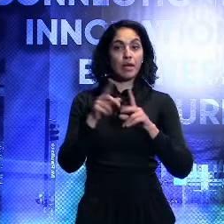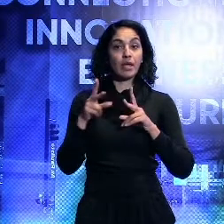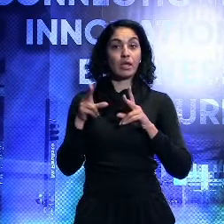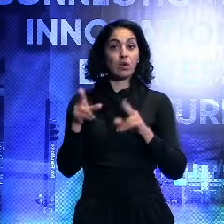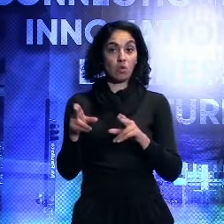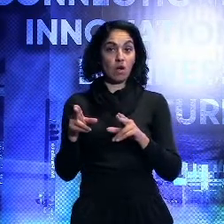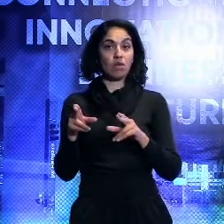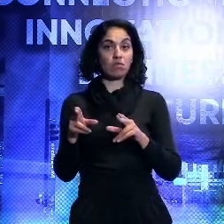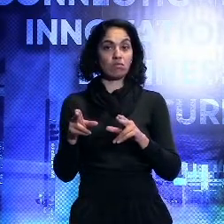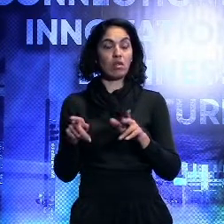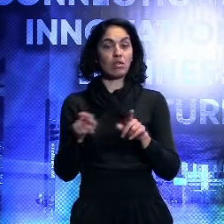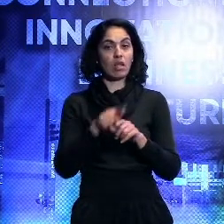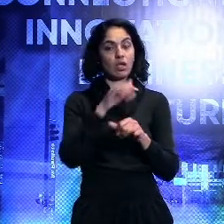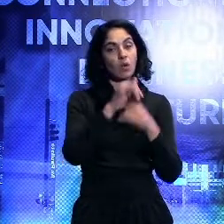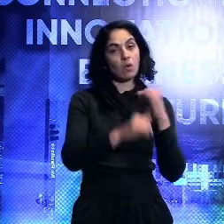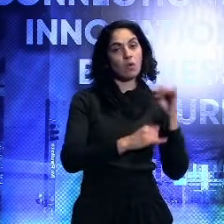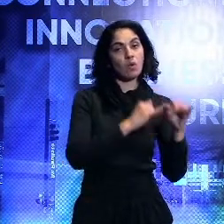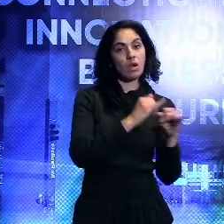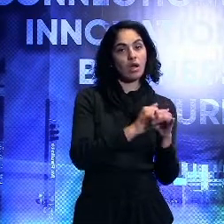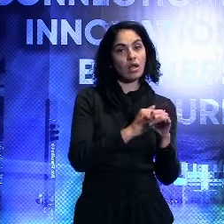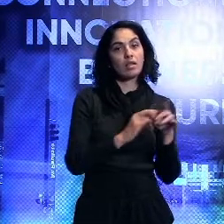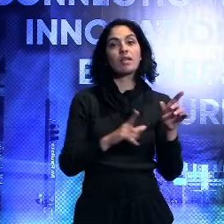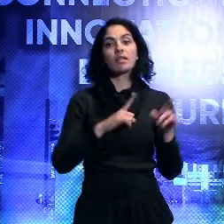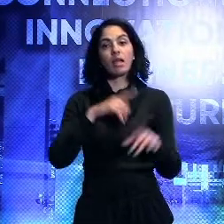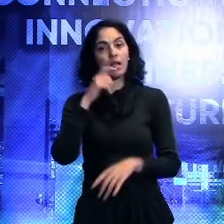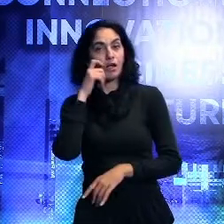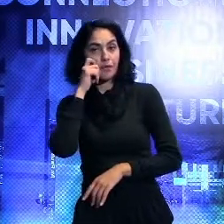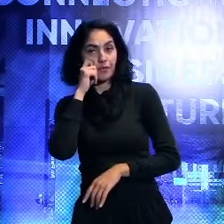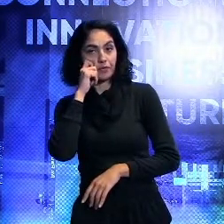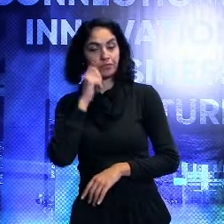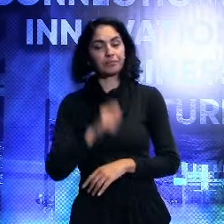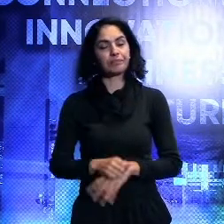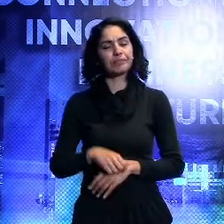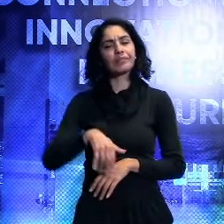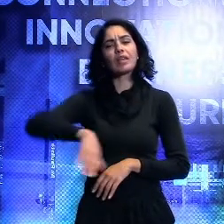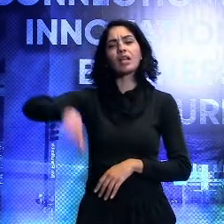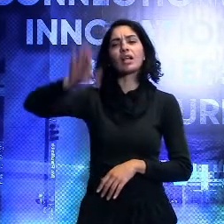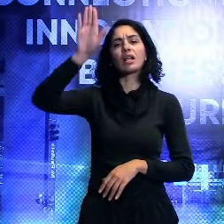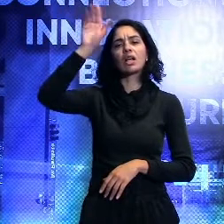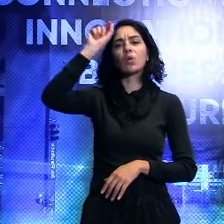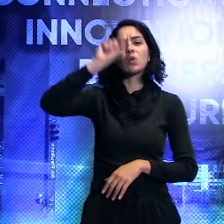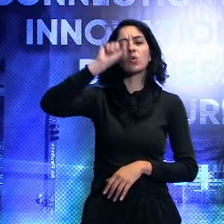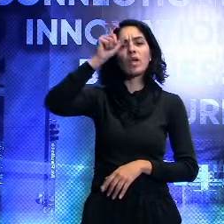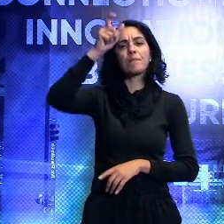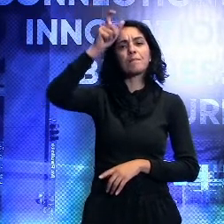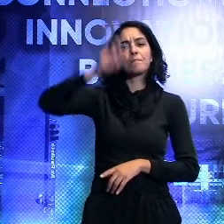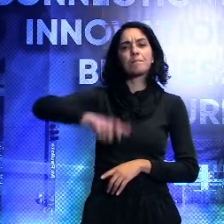está rolando online também. Então, vamos lá. Levanta a mão quem sabe o que é personas.